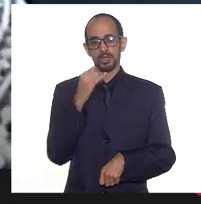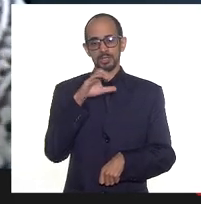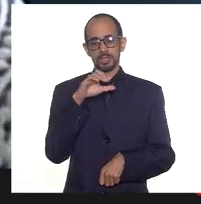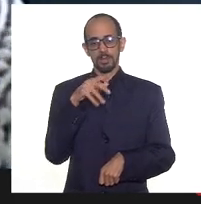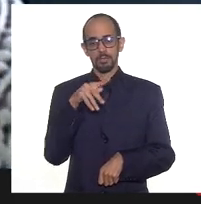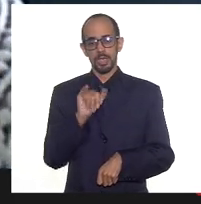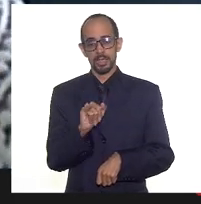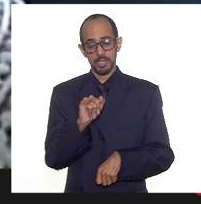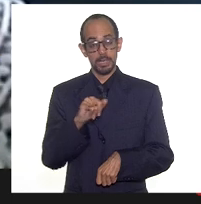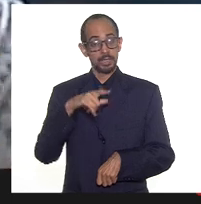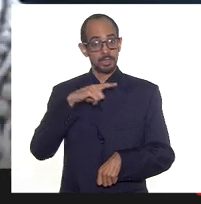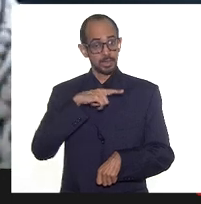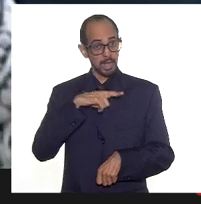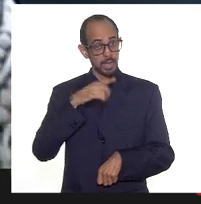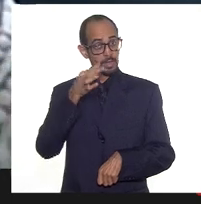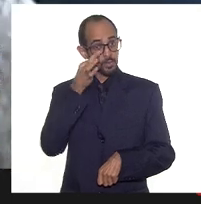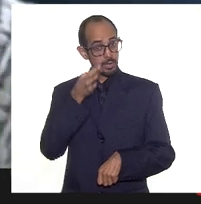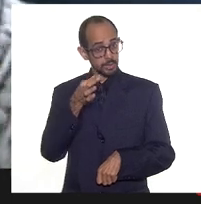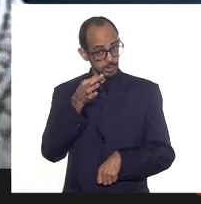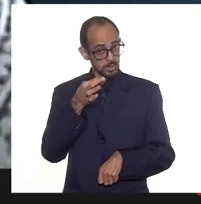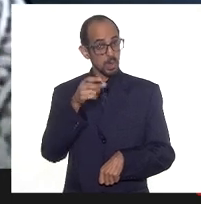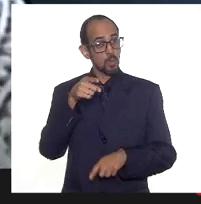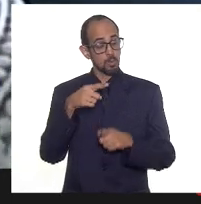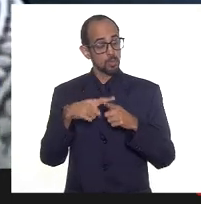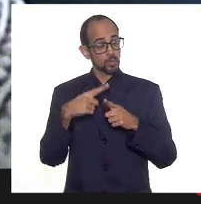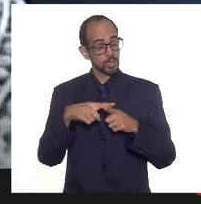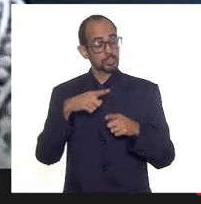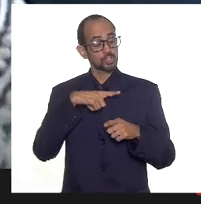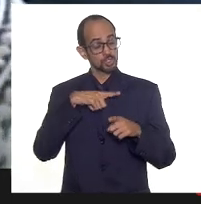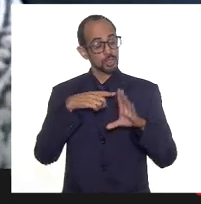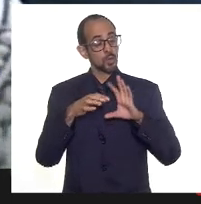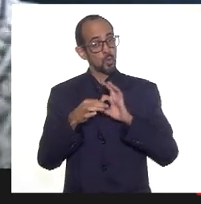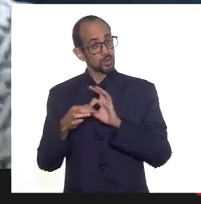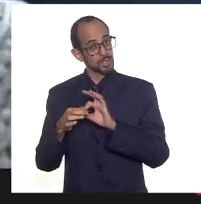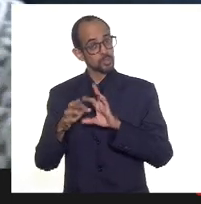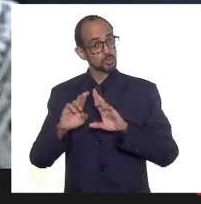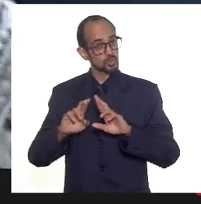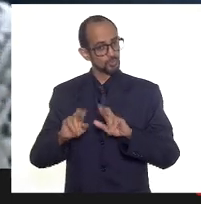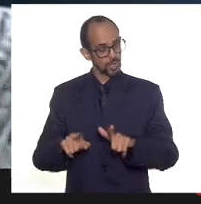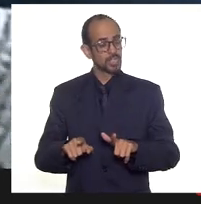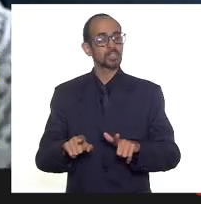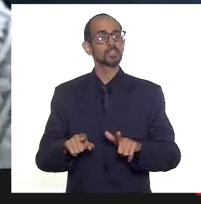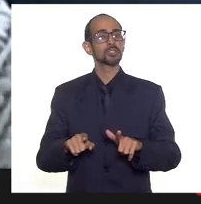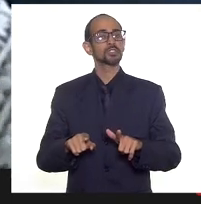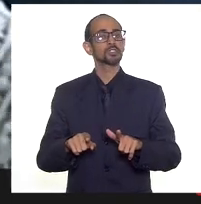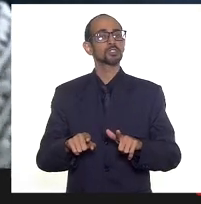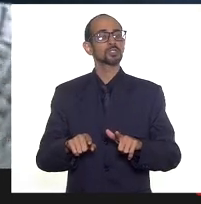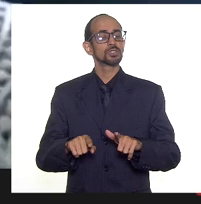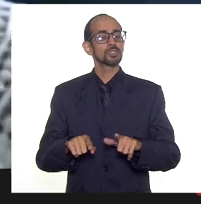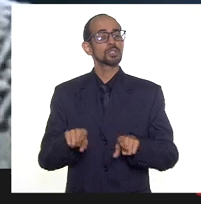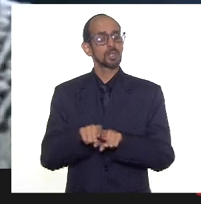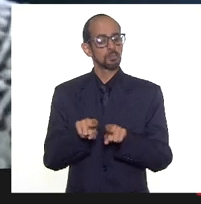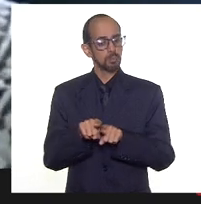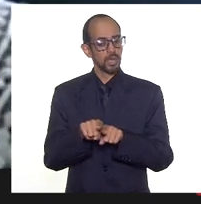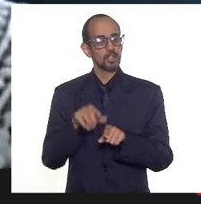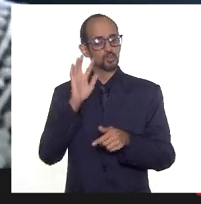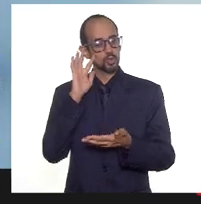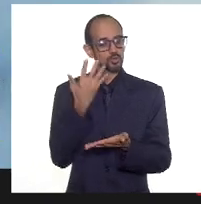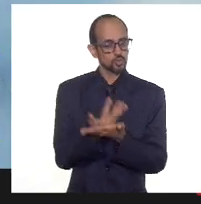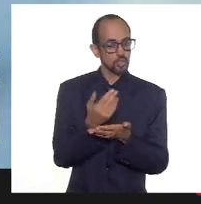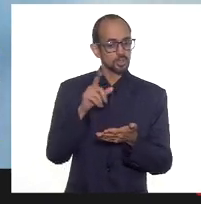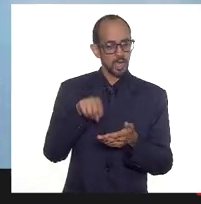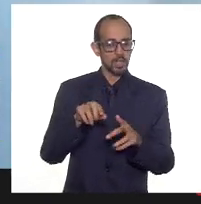gente está diante de fenômenos diferentes que cabem no mesmo nome, né? E que as medidas são diferentes também.